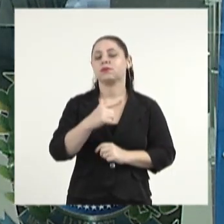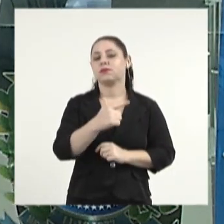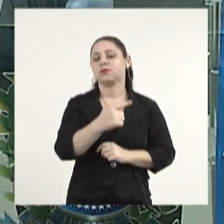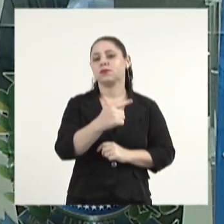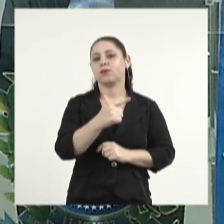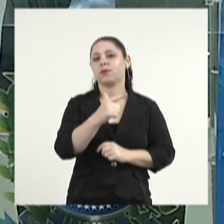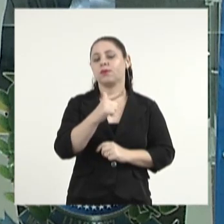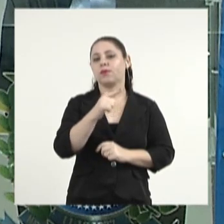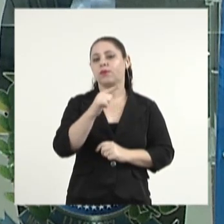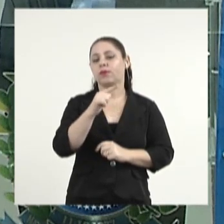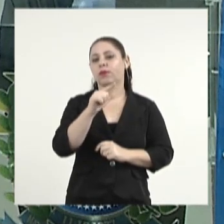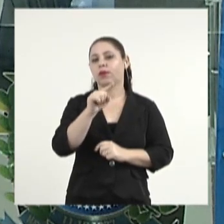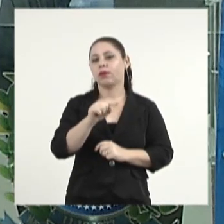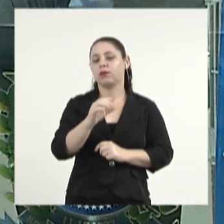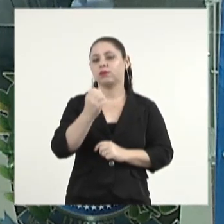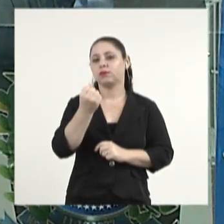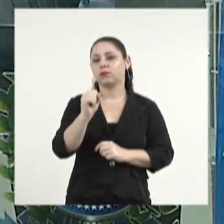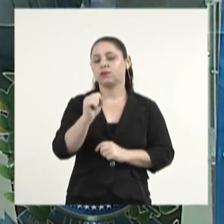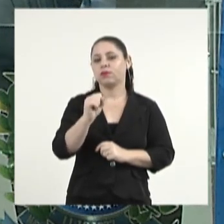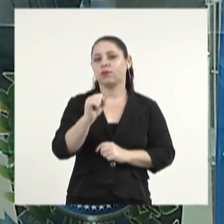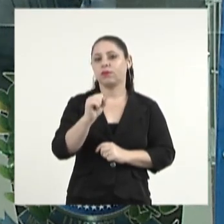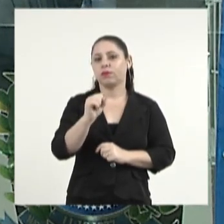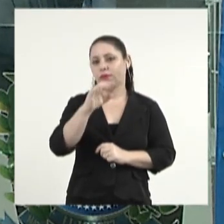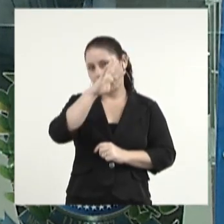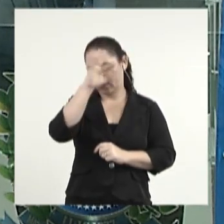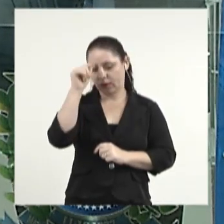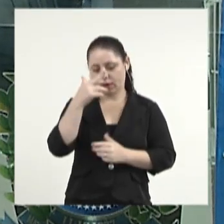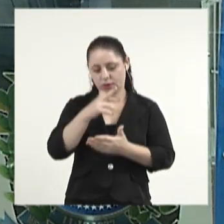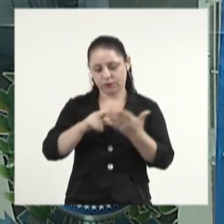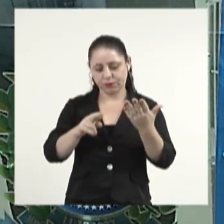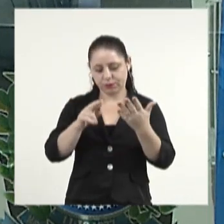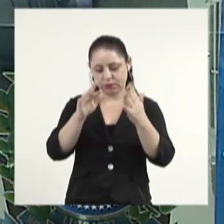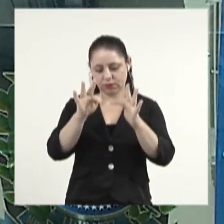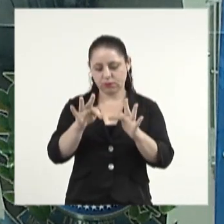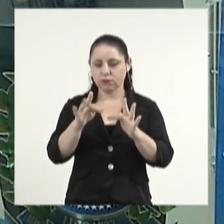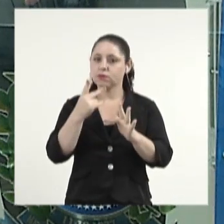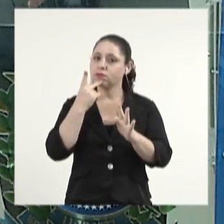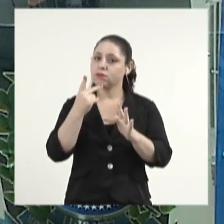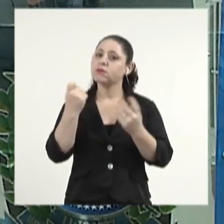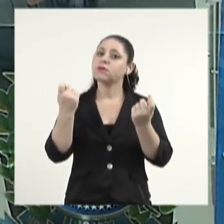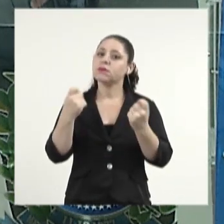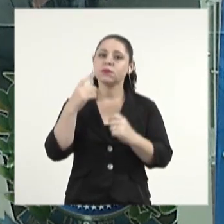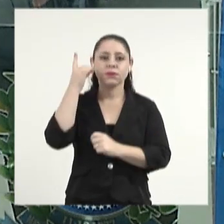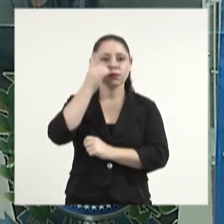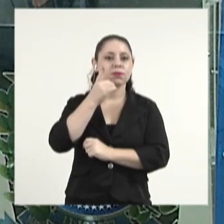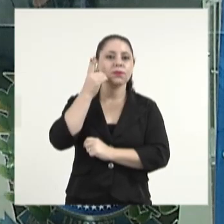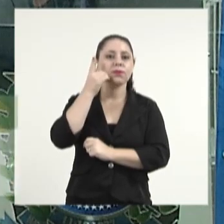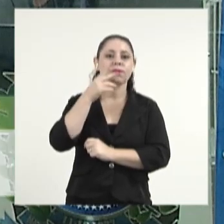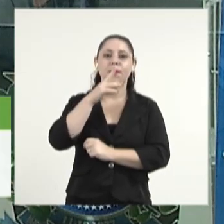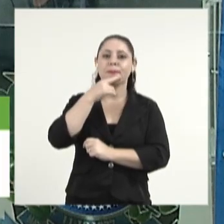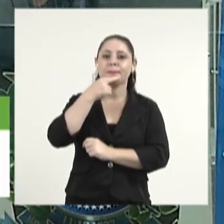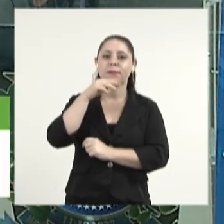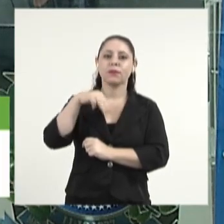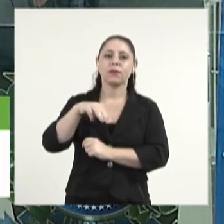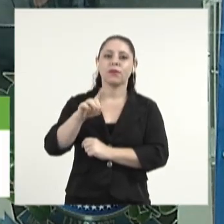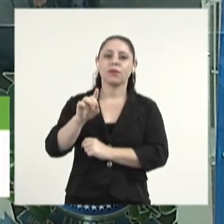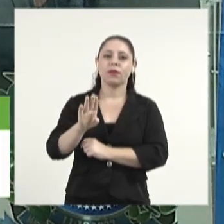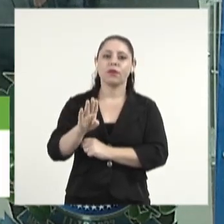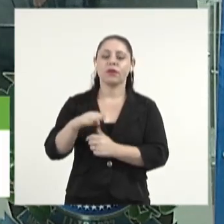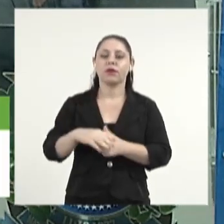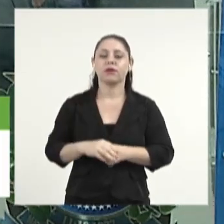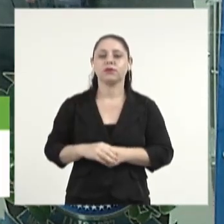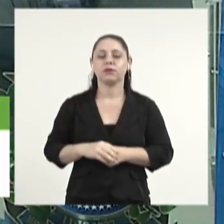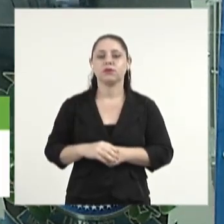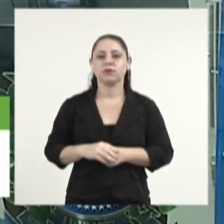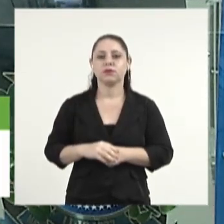7, meio-dia e 8 em Mato Grosso do Sul. A gente segue aqui então com redação final, agora para falar de uma demanda apresentada pelo deputado Renato Câmara, do MDB. O